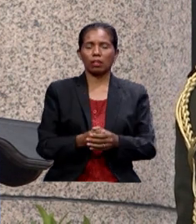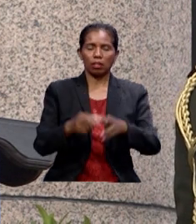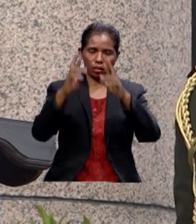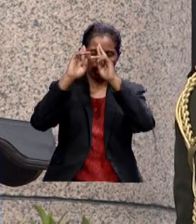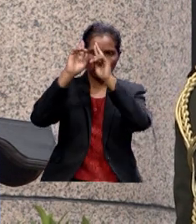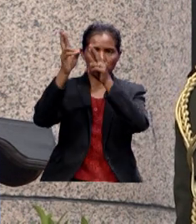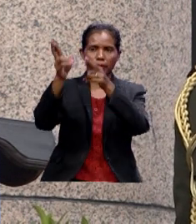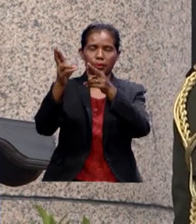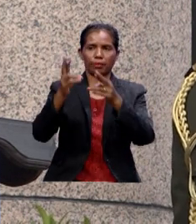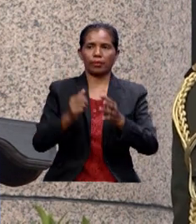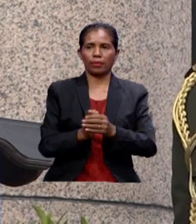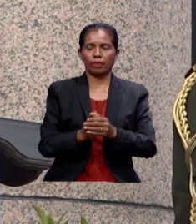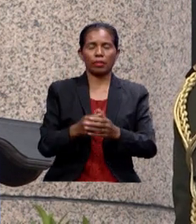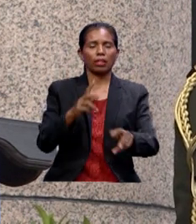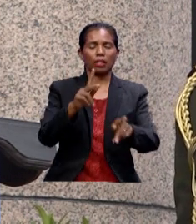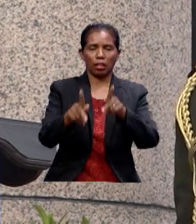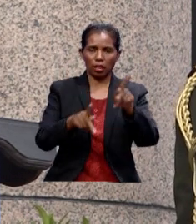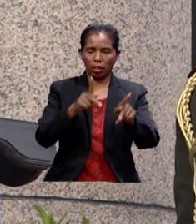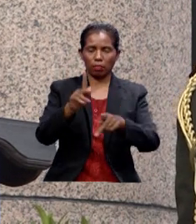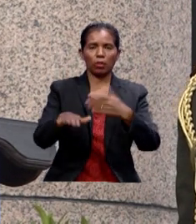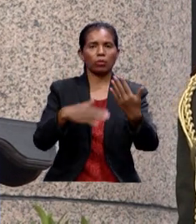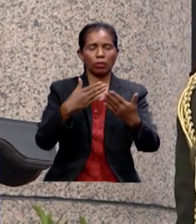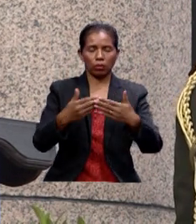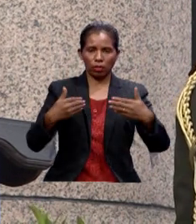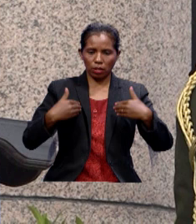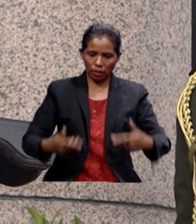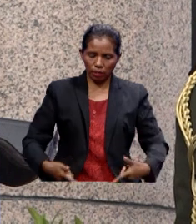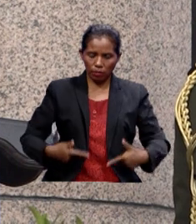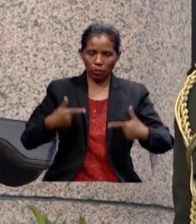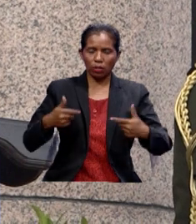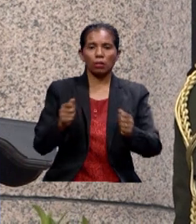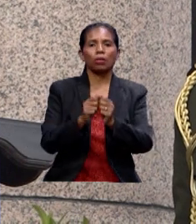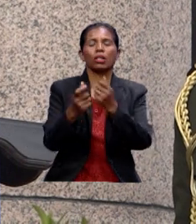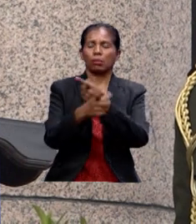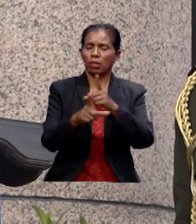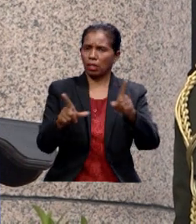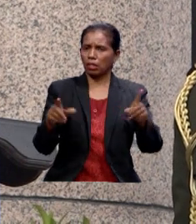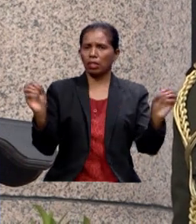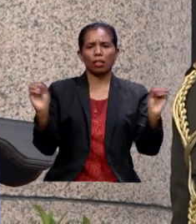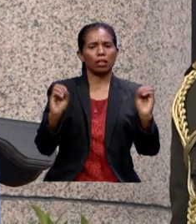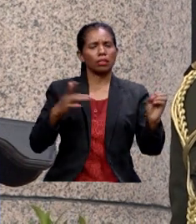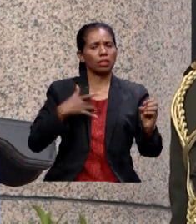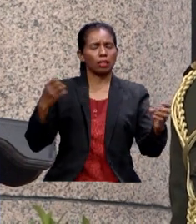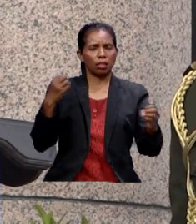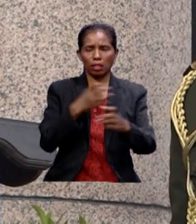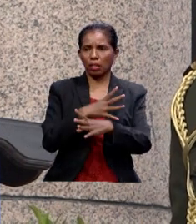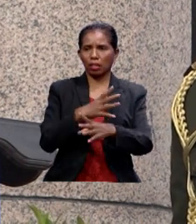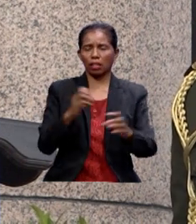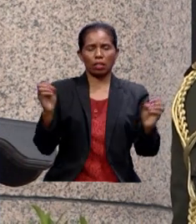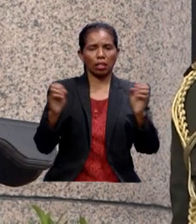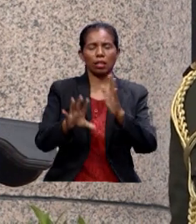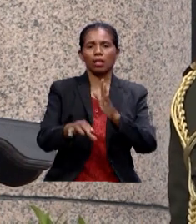Respeito para tenha povo de amores e a liberdade. La sete pau a reta